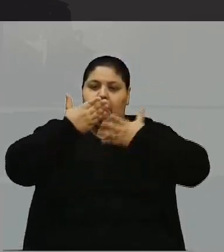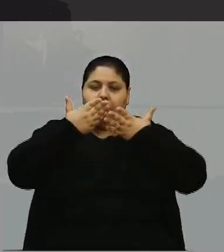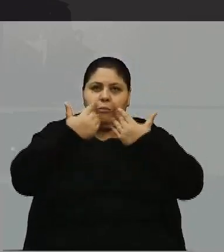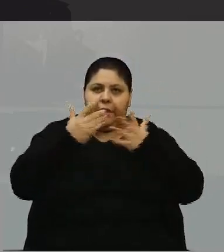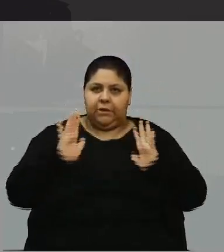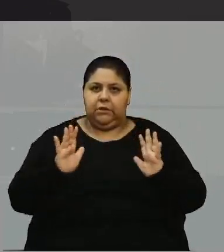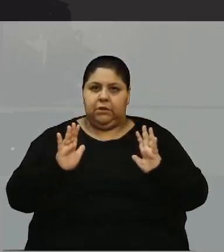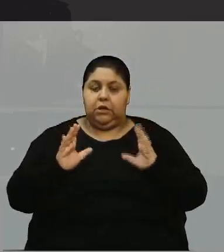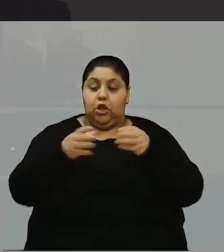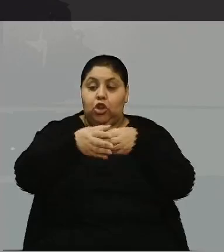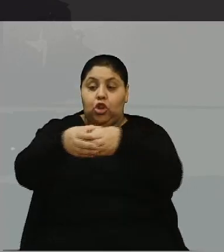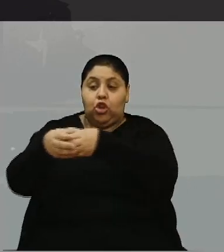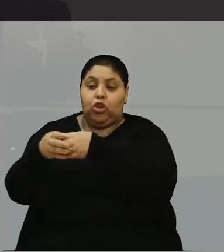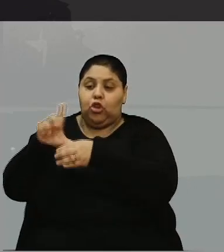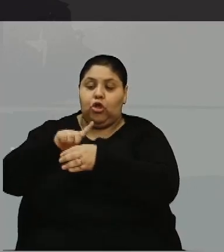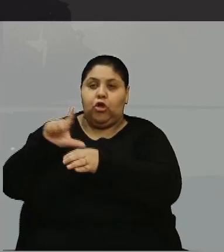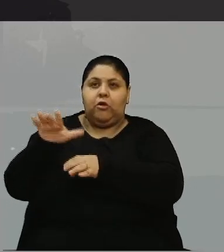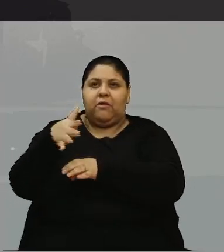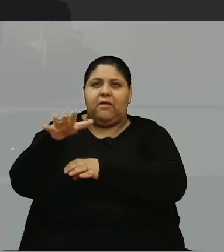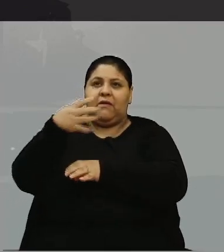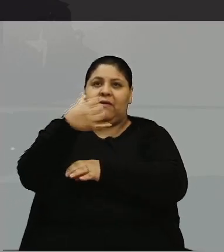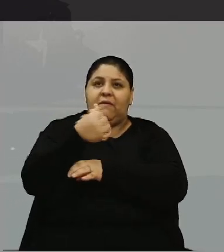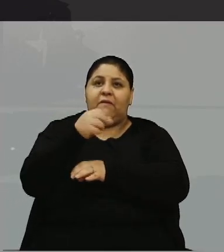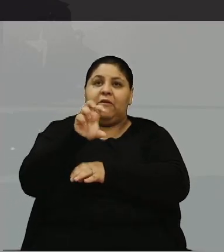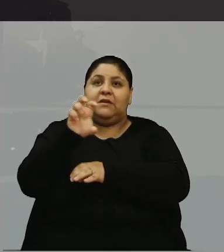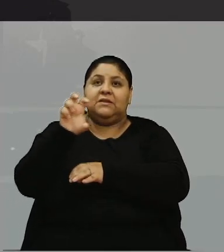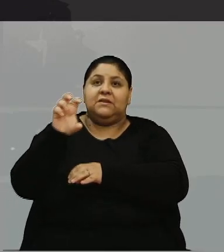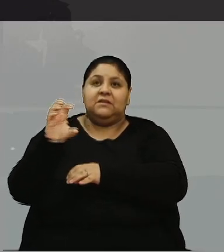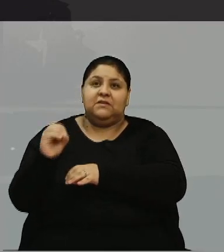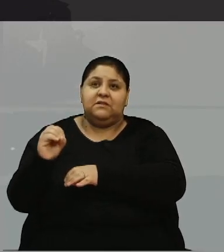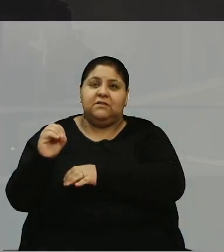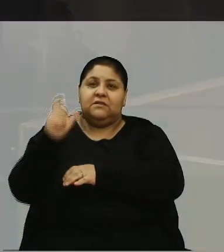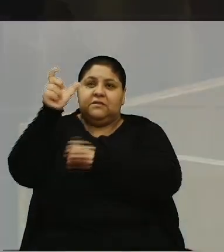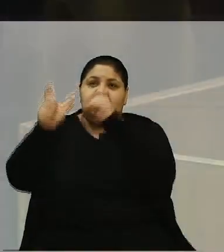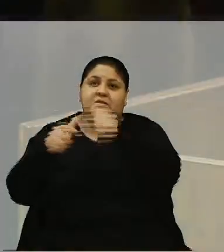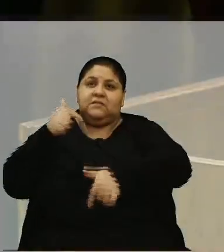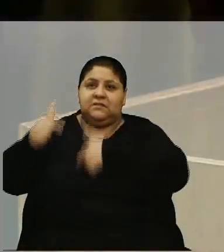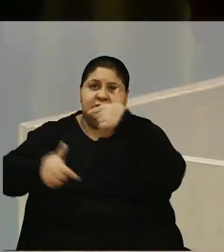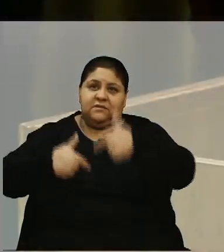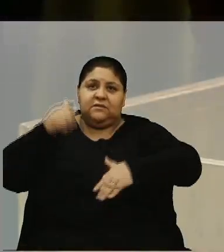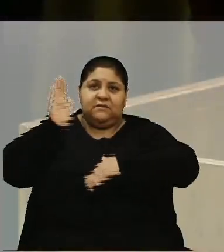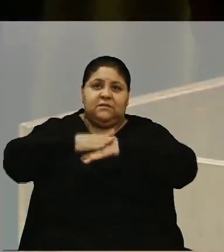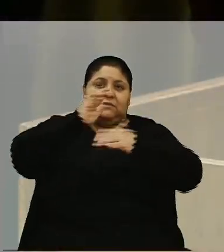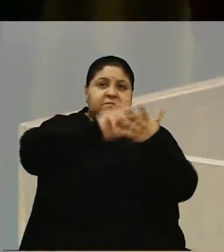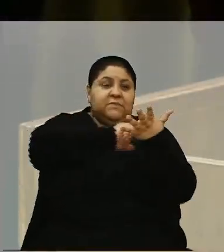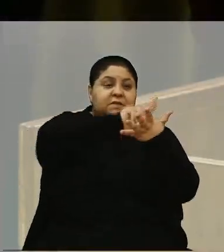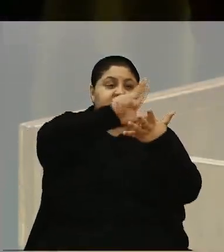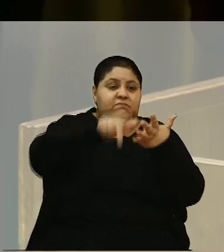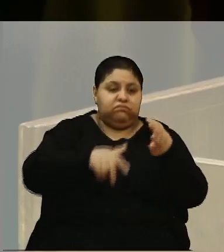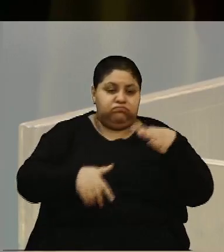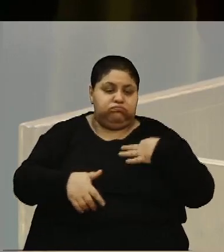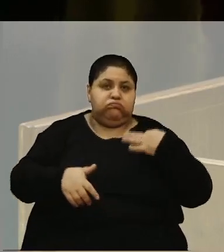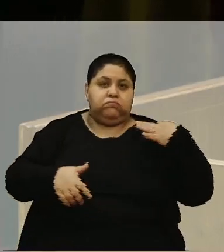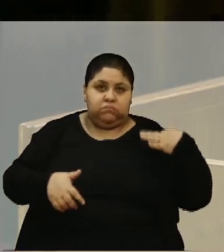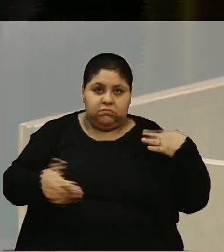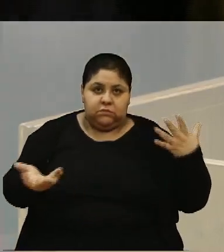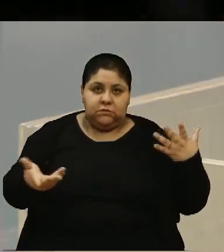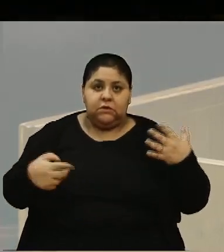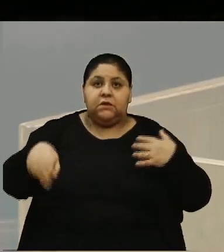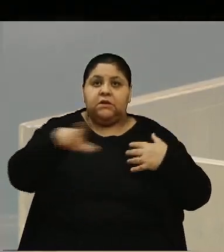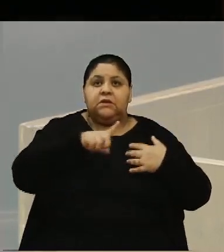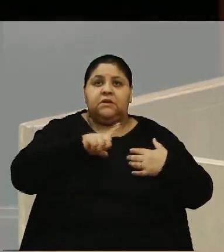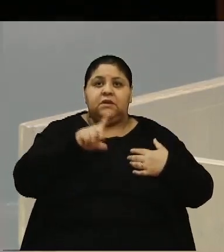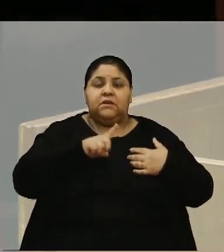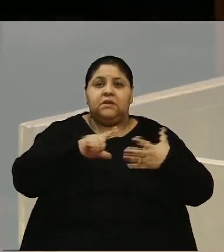nosso grupo a gente tem aí na casa de umas 650 pessoas aí que trabalham nas mais diversas áreas de voluntariado. A gente possui um